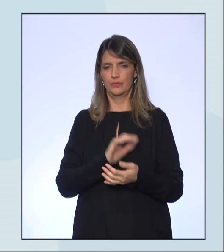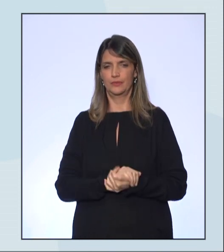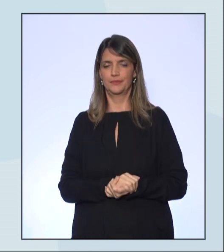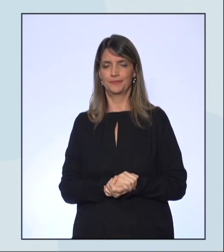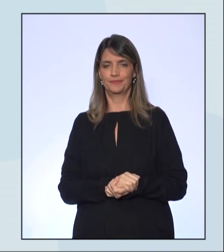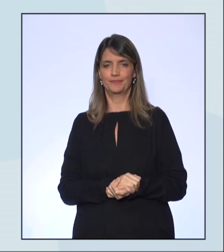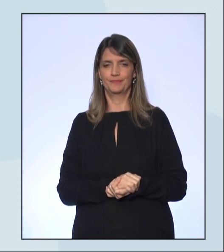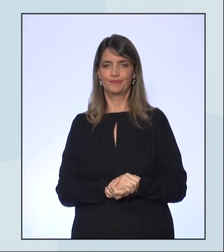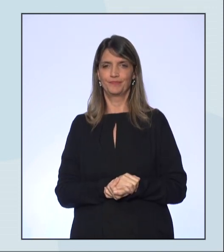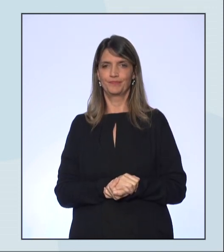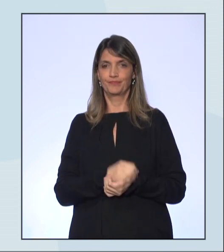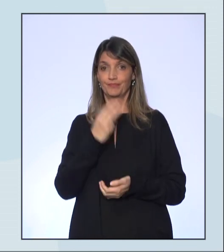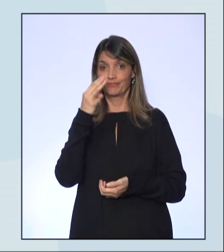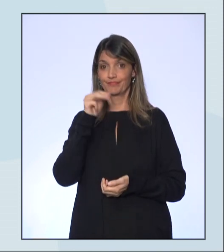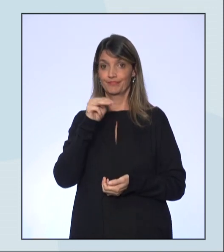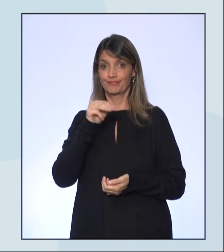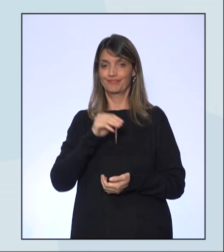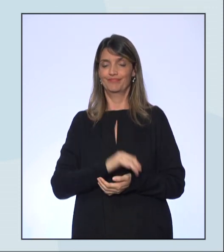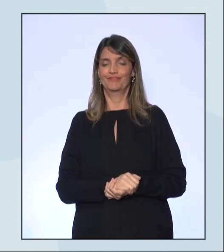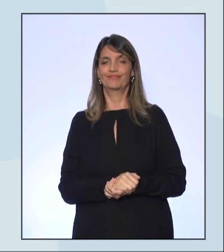alinhados. 3 minutinhos, tá bom?